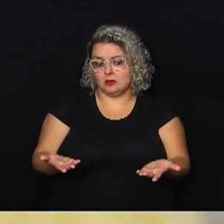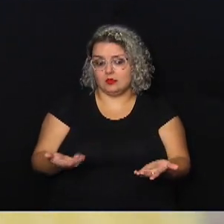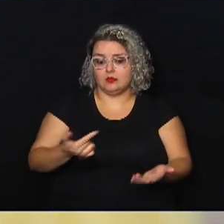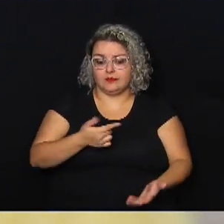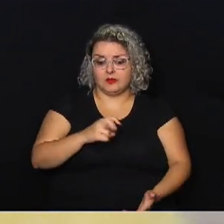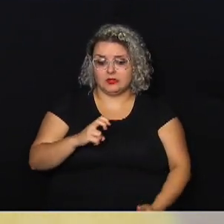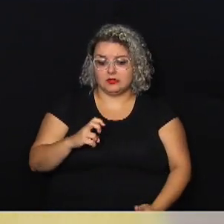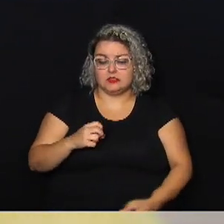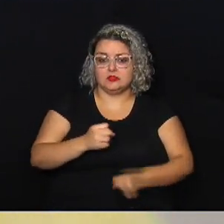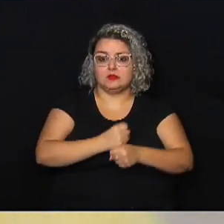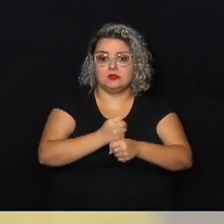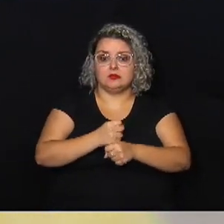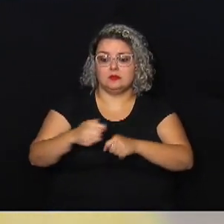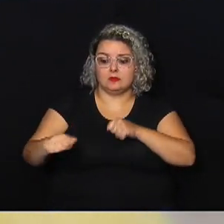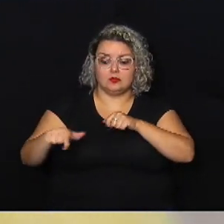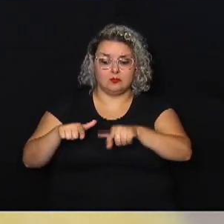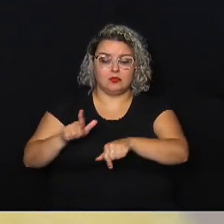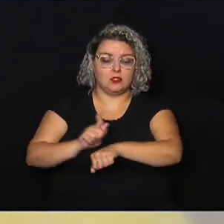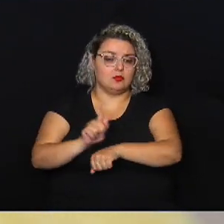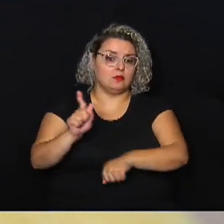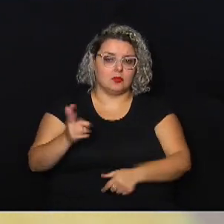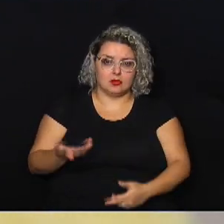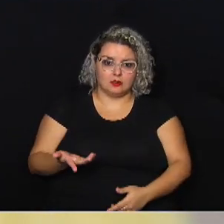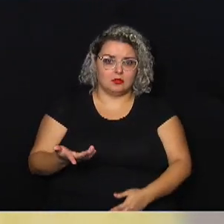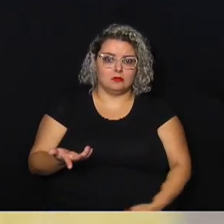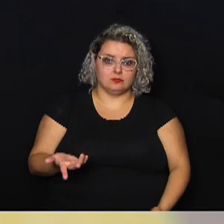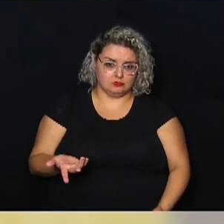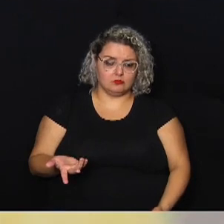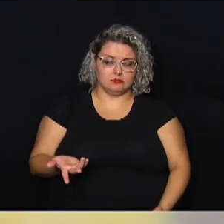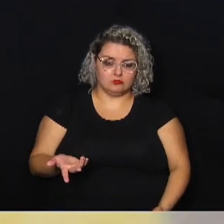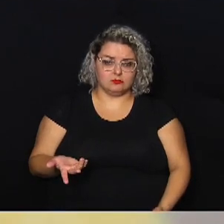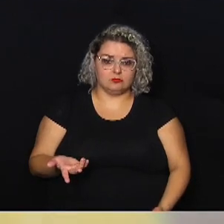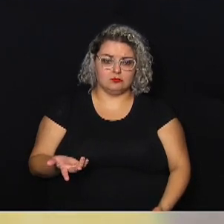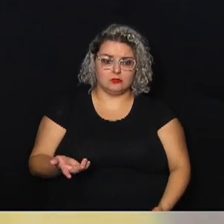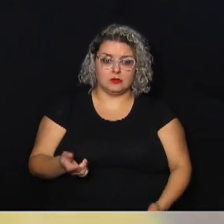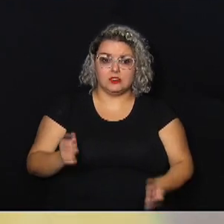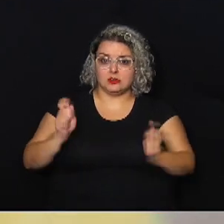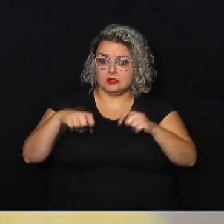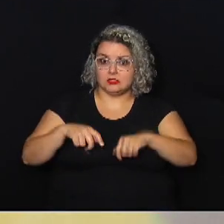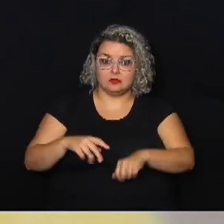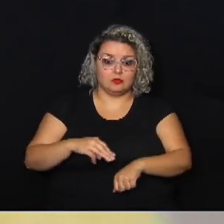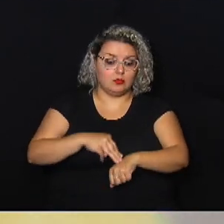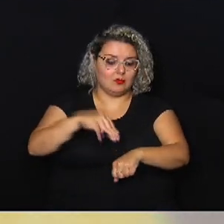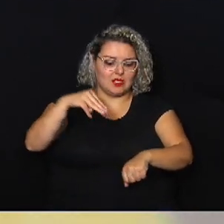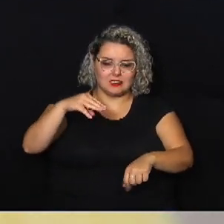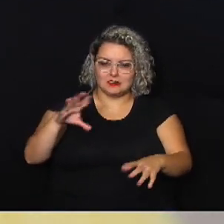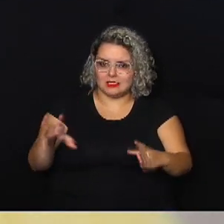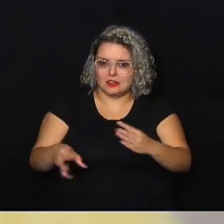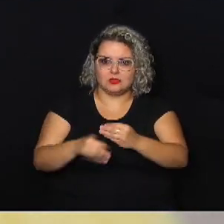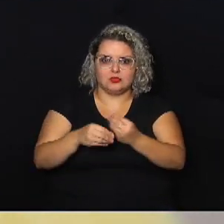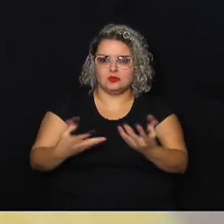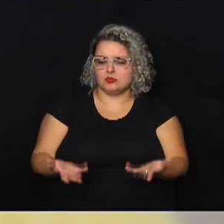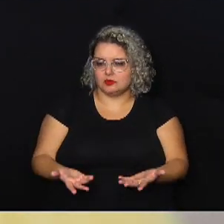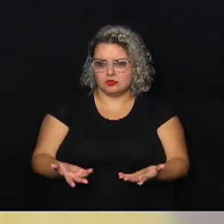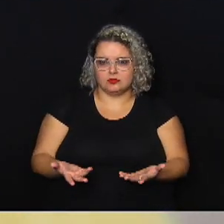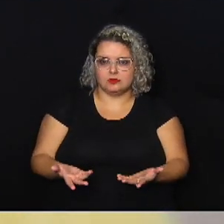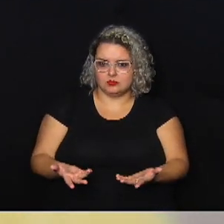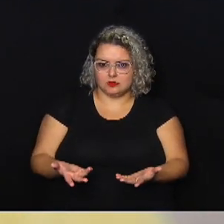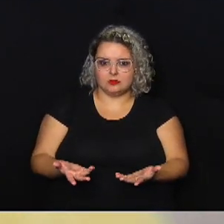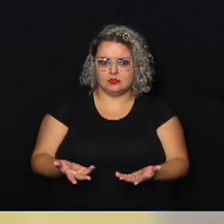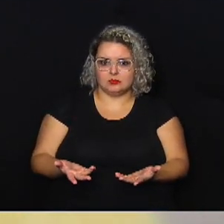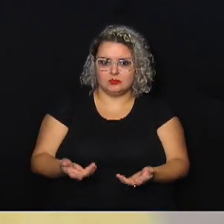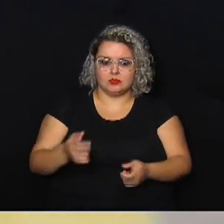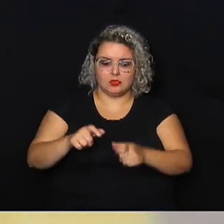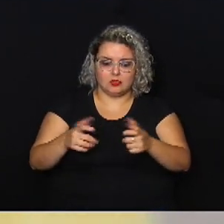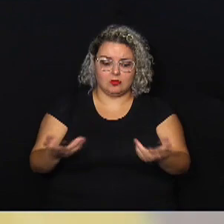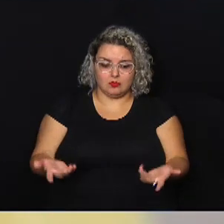estar formado em curso superior, sabe? Se possível, já emenda um mestrado. Eu vou dar uns números para a pessoa ter